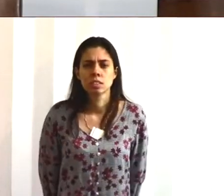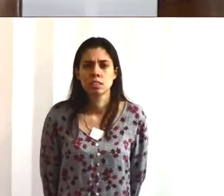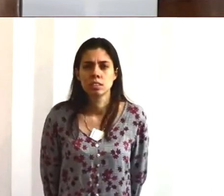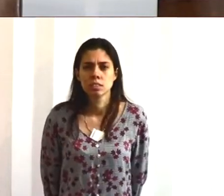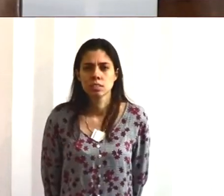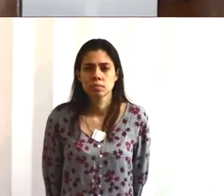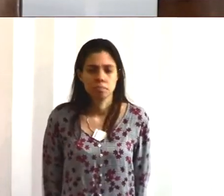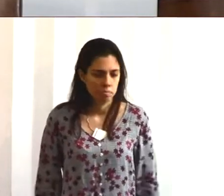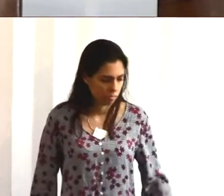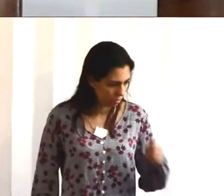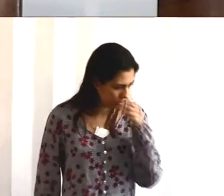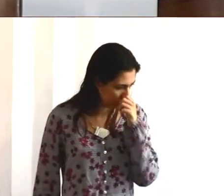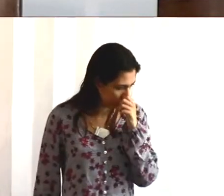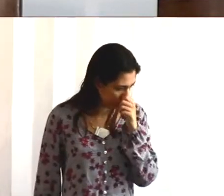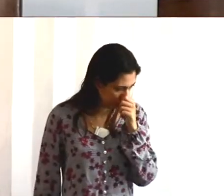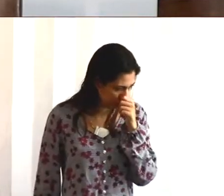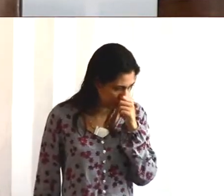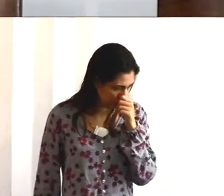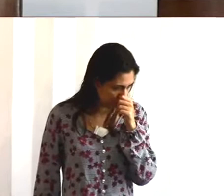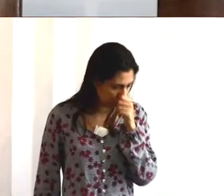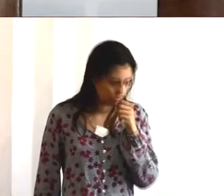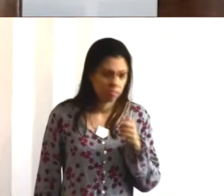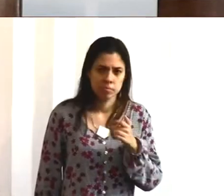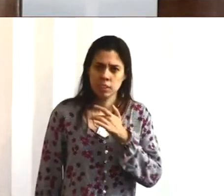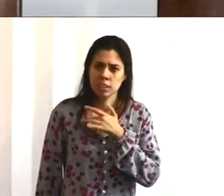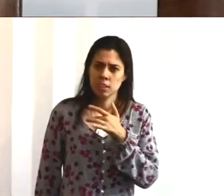Talvez esses medos estão assolando o nosso coração.